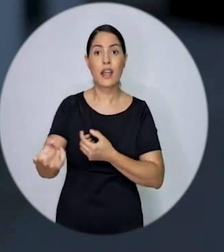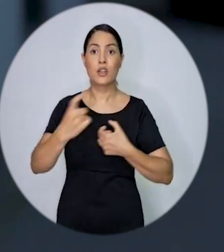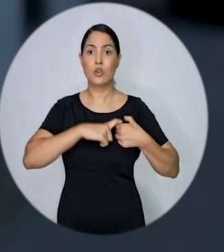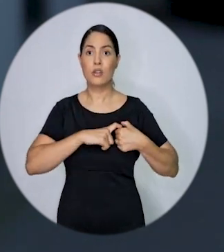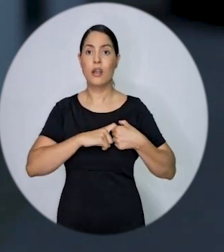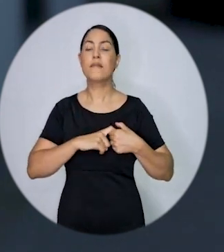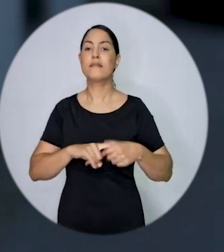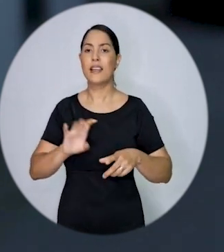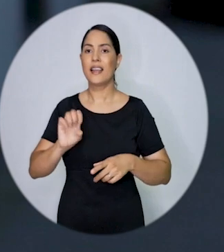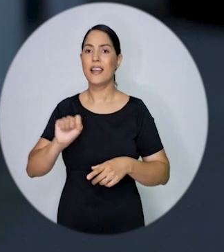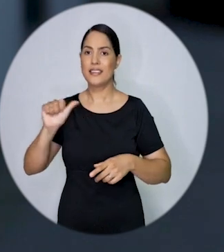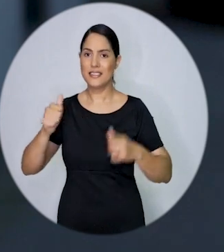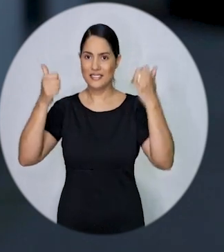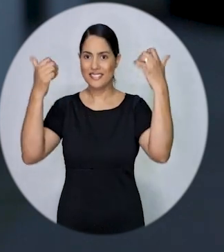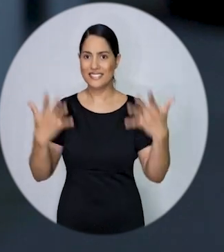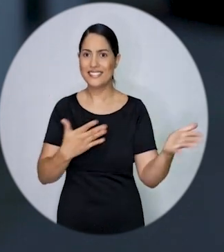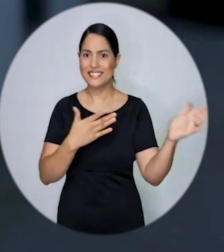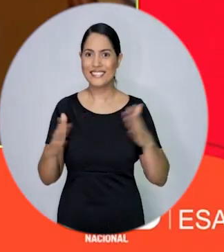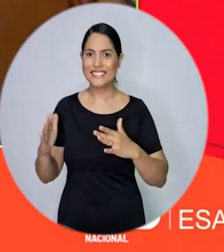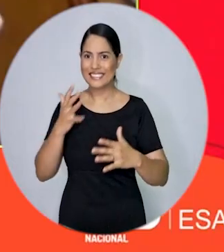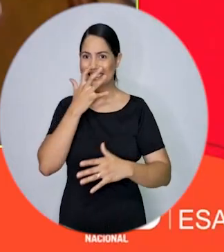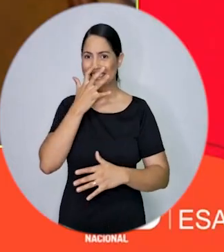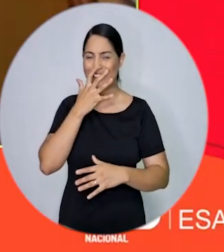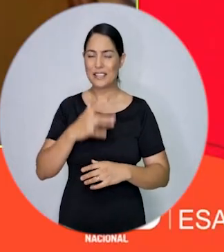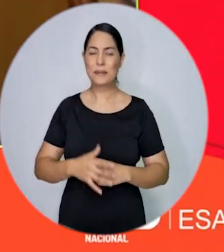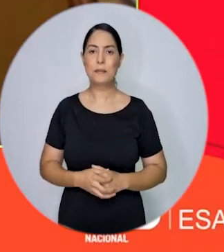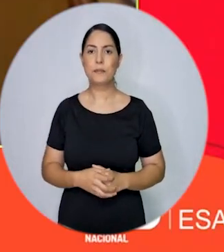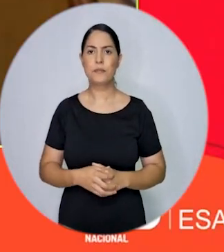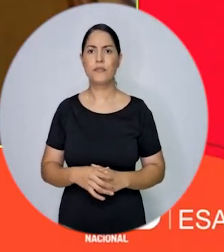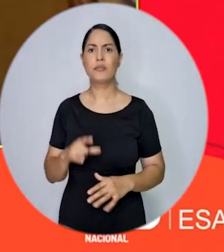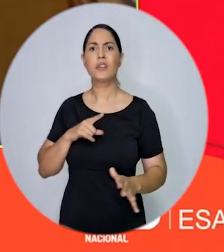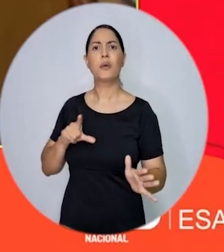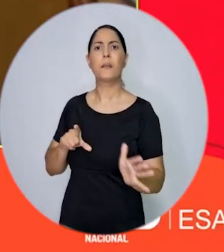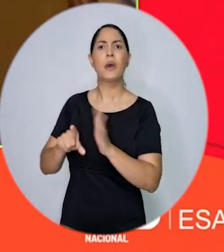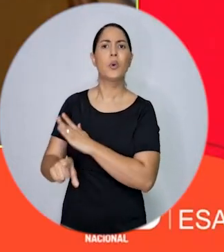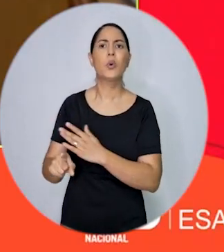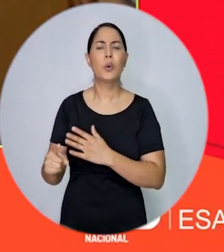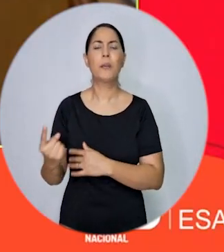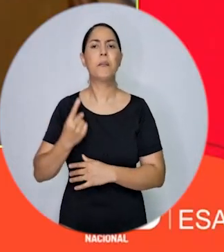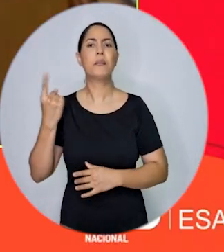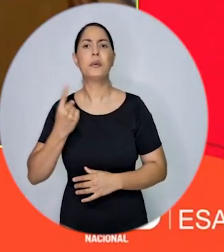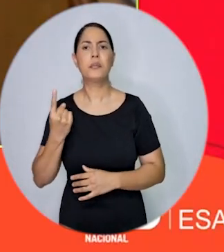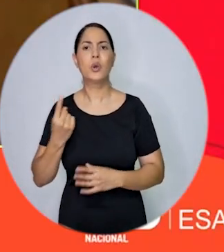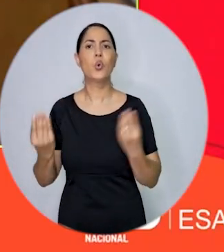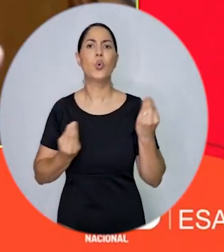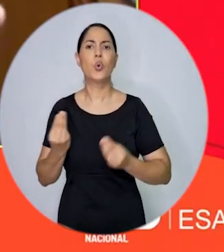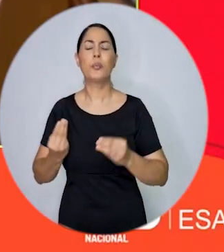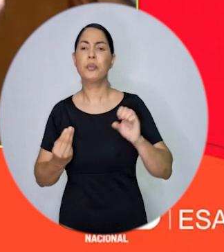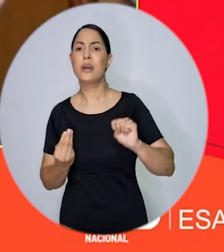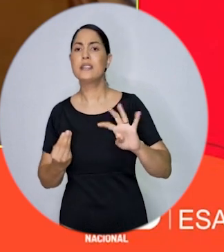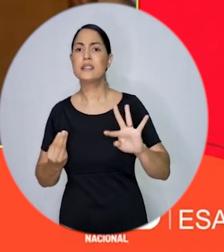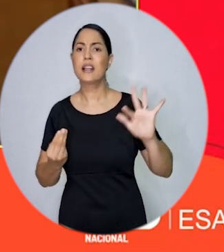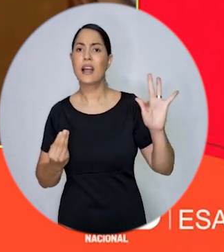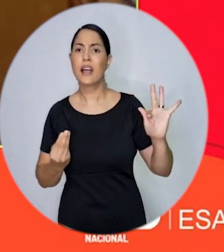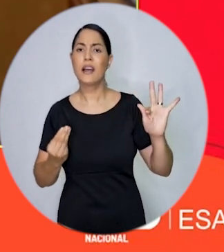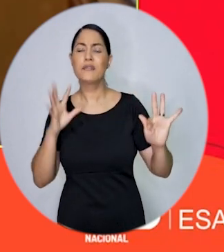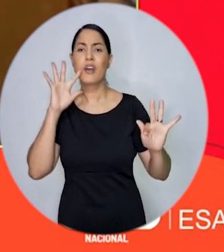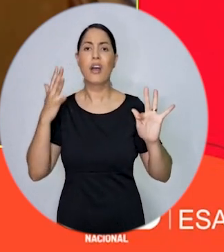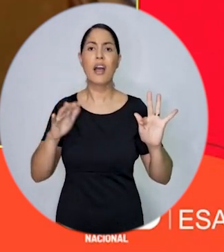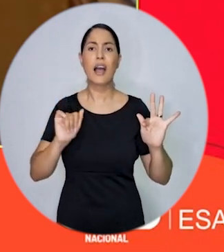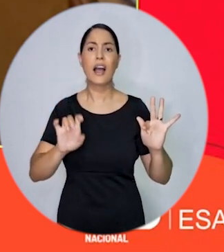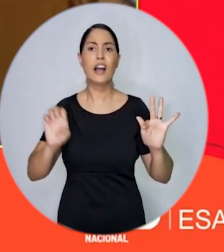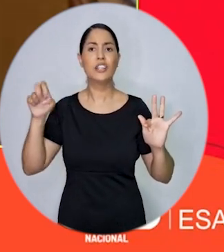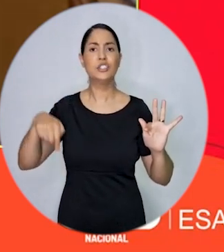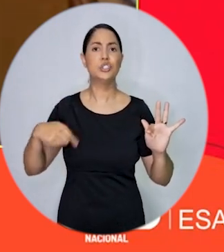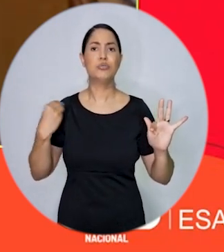pela ESA Nacional ao longo do ano. Confira. Primeira questão. Como que o STF decidiu